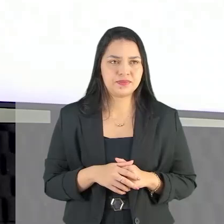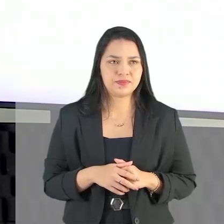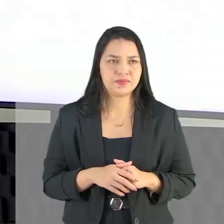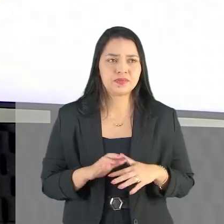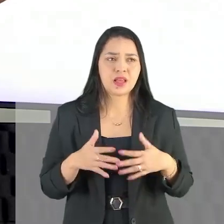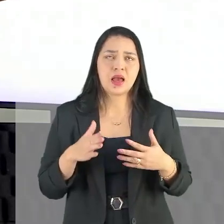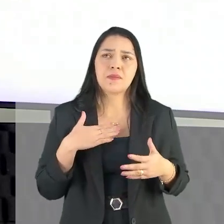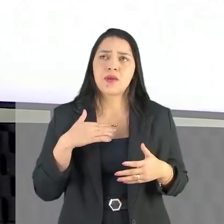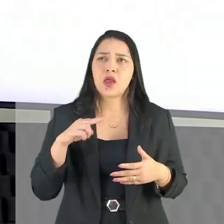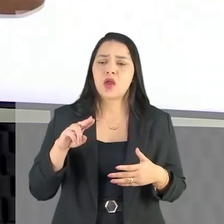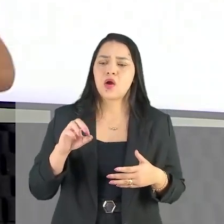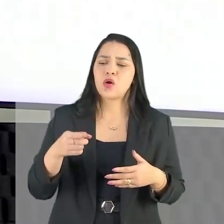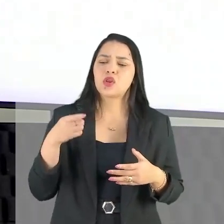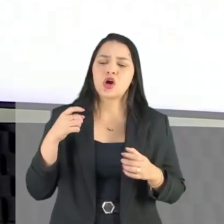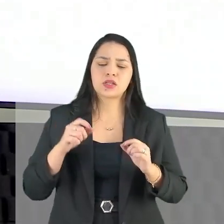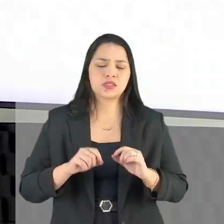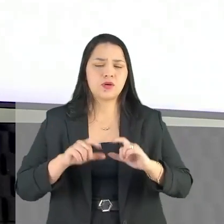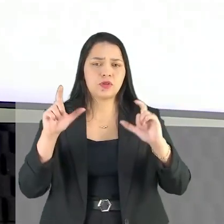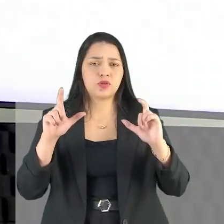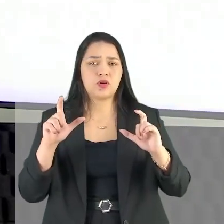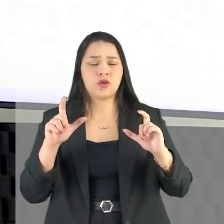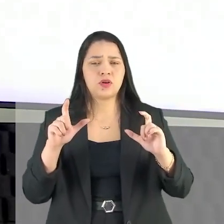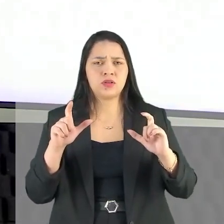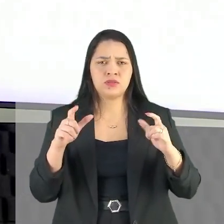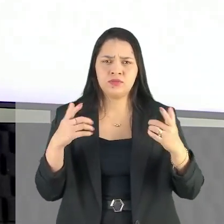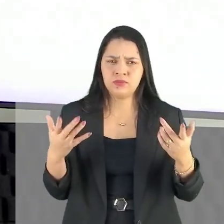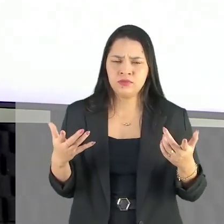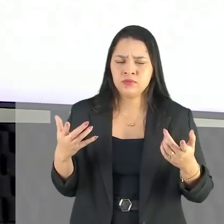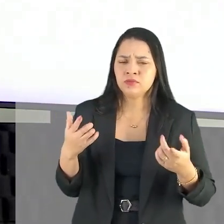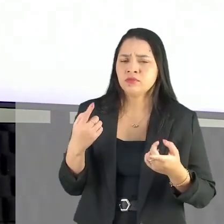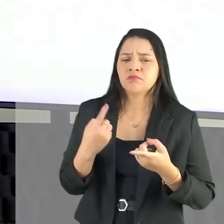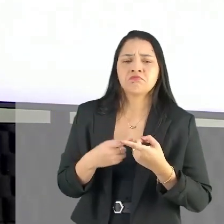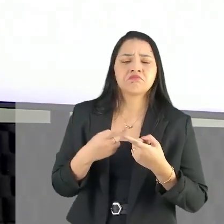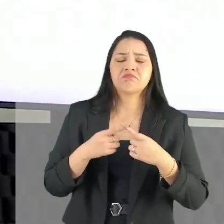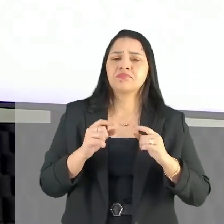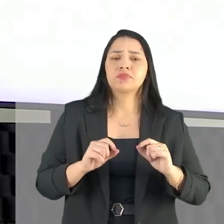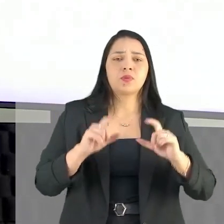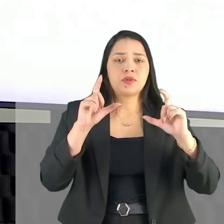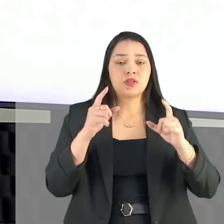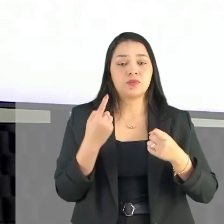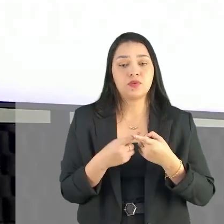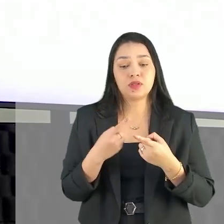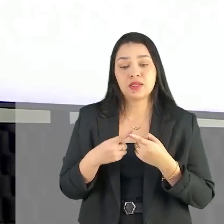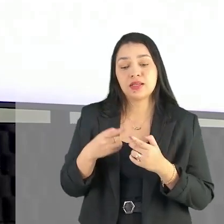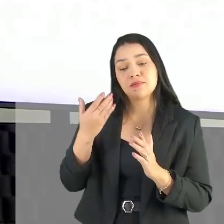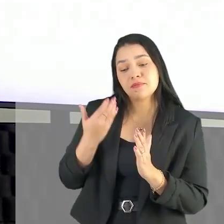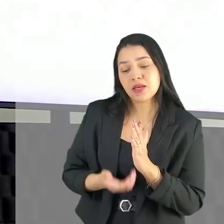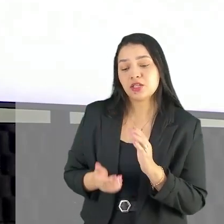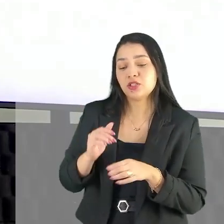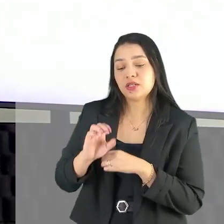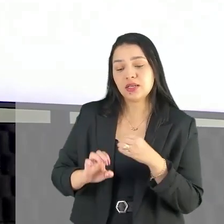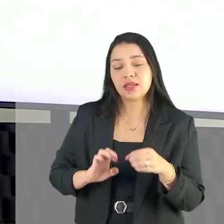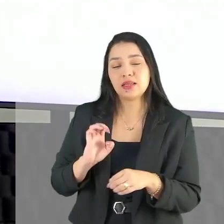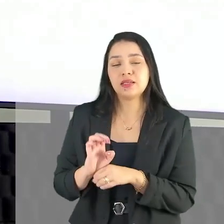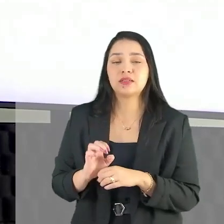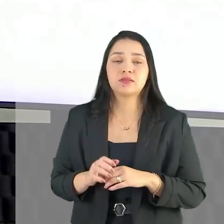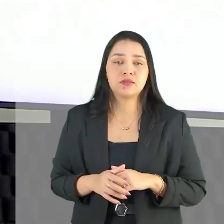Ah, o meu NOx está aumentando. Ah, meu NOx está aumentando? Por que o meu NOx está aumentando? Porque você perde elétrons.